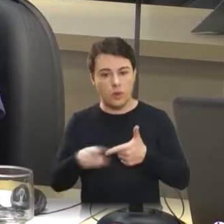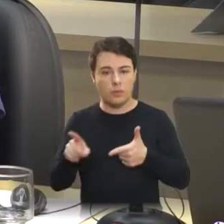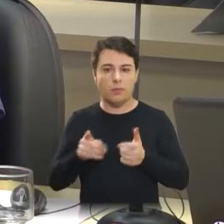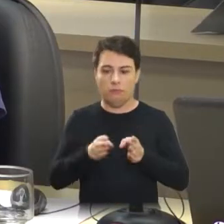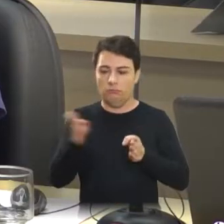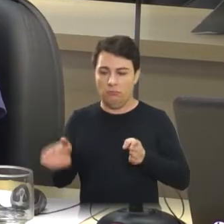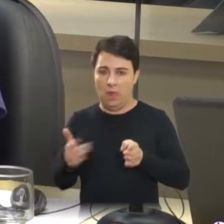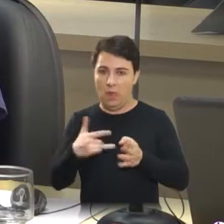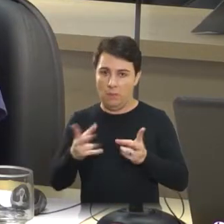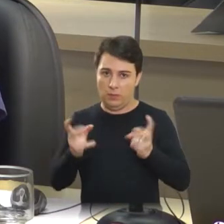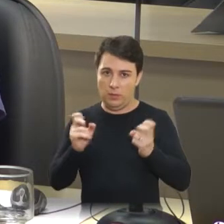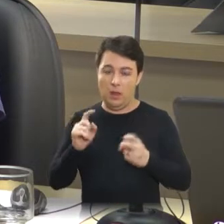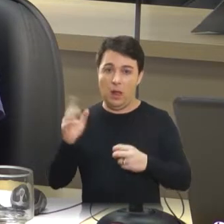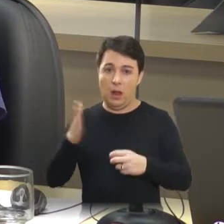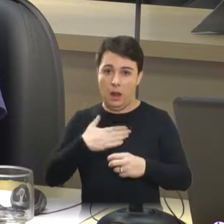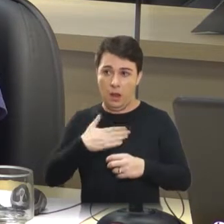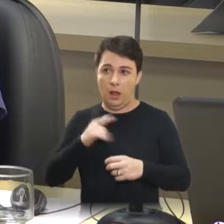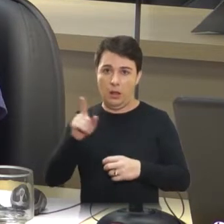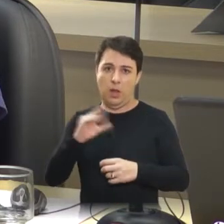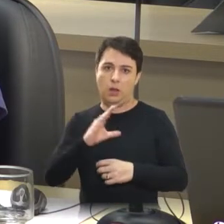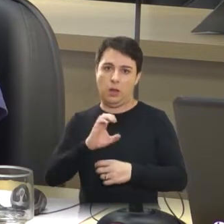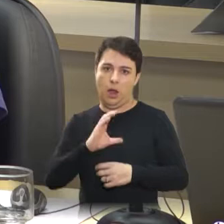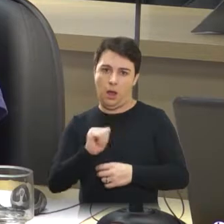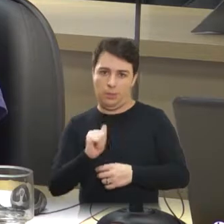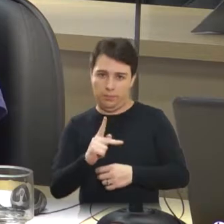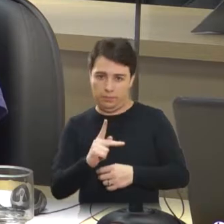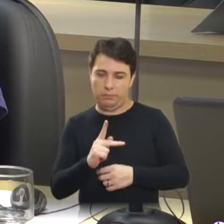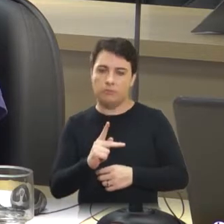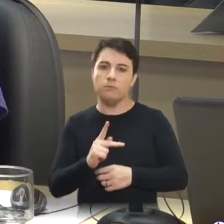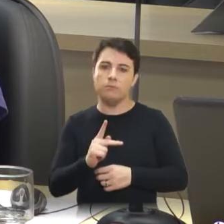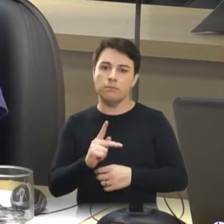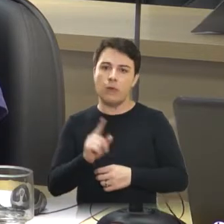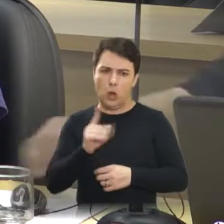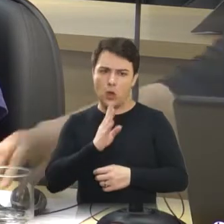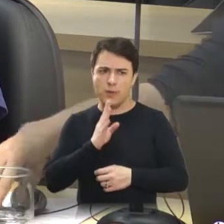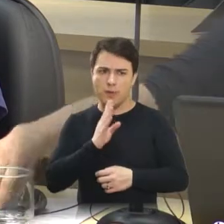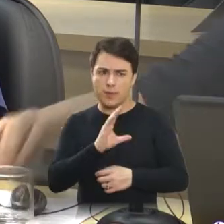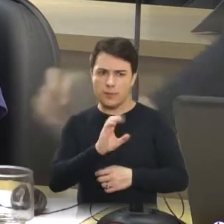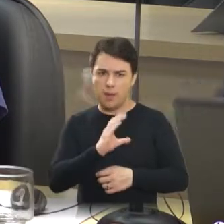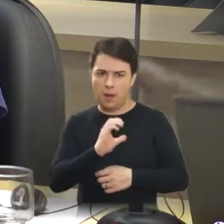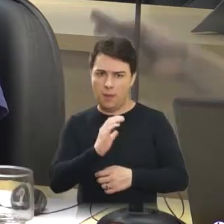eu noto da região que eu moro, no Secap. Não sei se vocês conhecem a região do Secap.